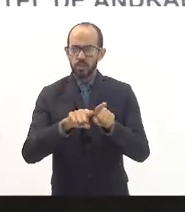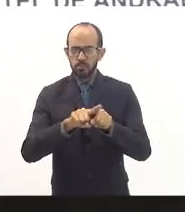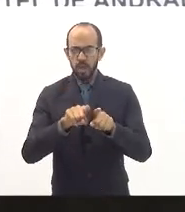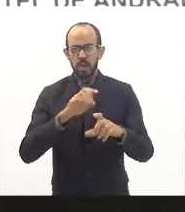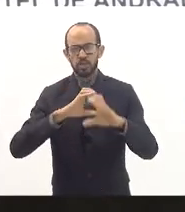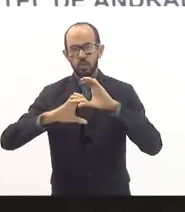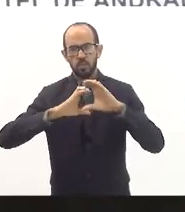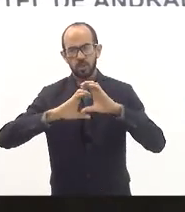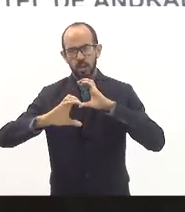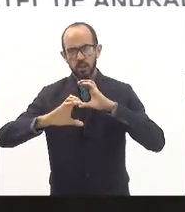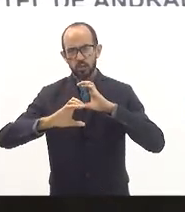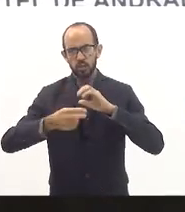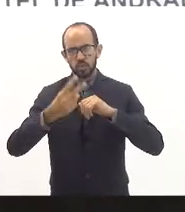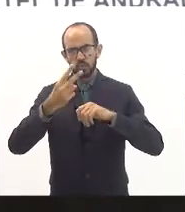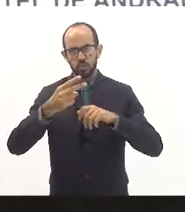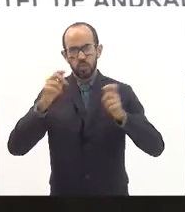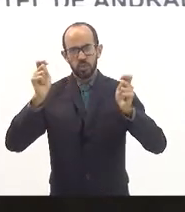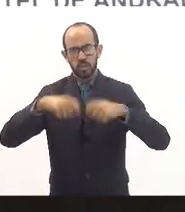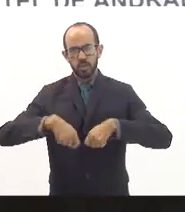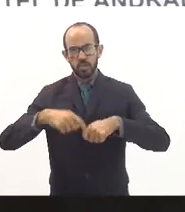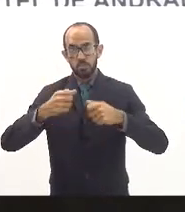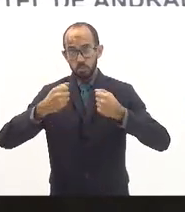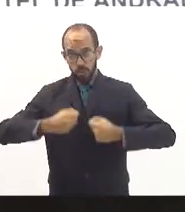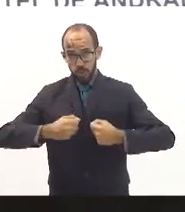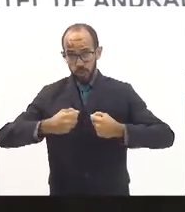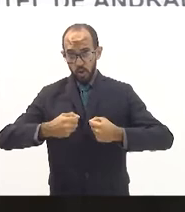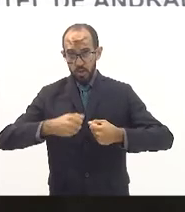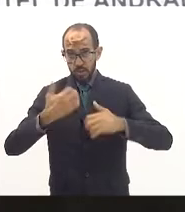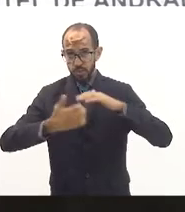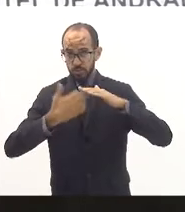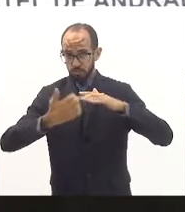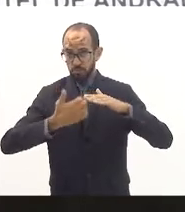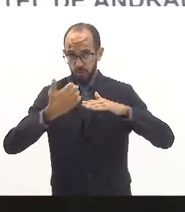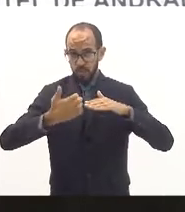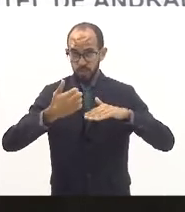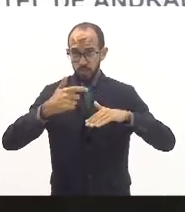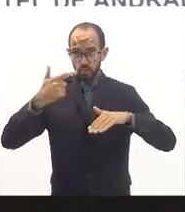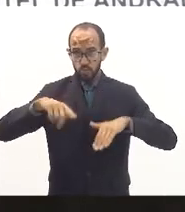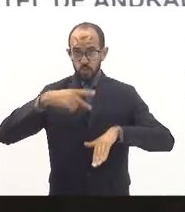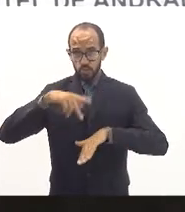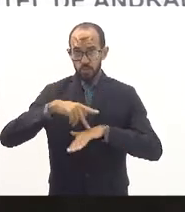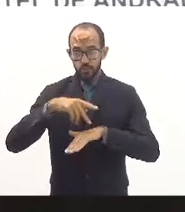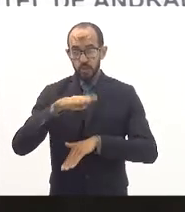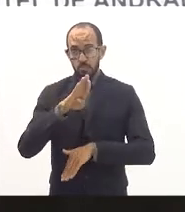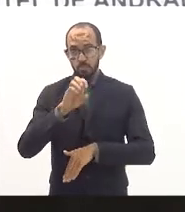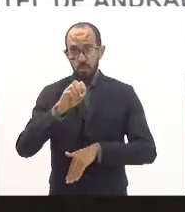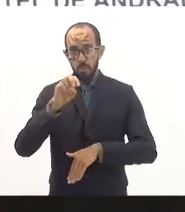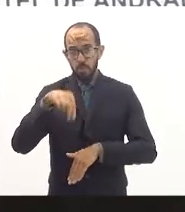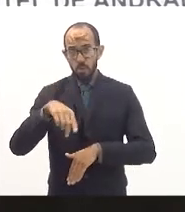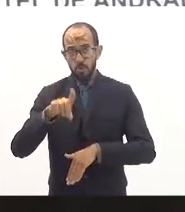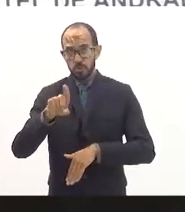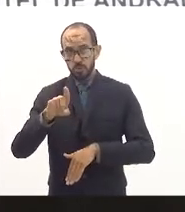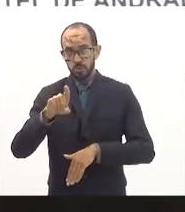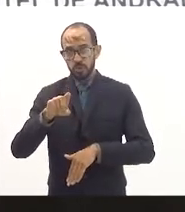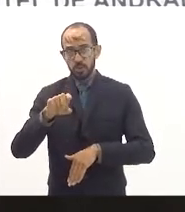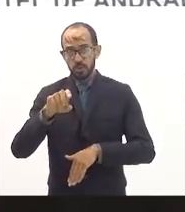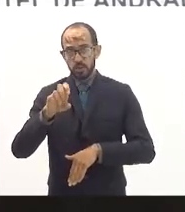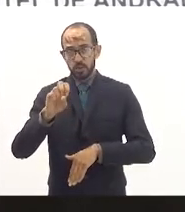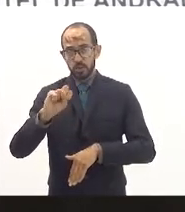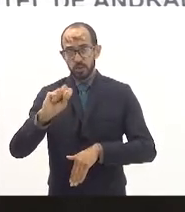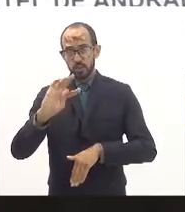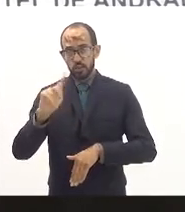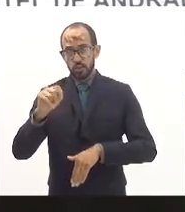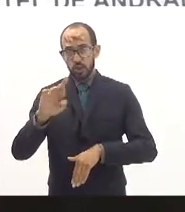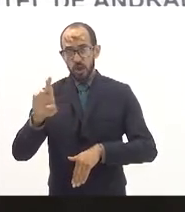comunicações duas poderosas corporações internacionais, a Bonden Share e a ITT, por